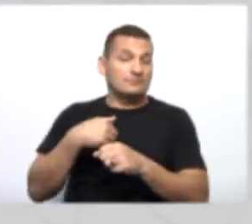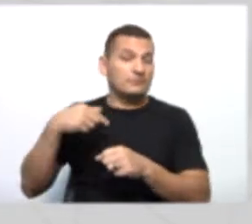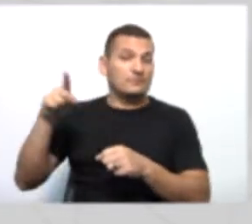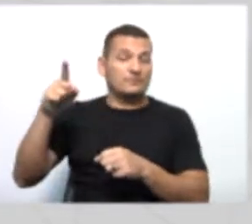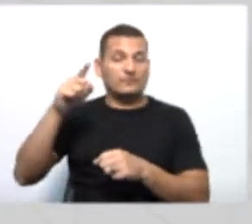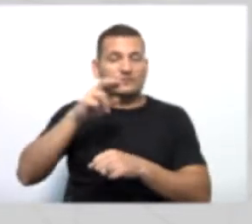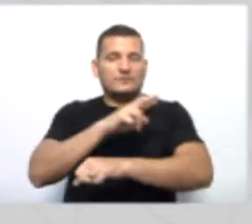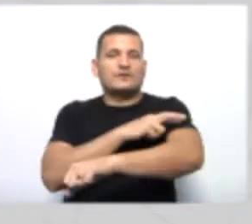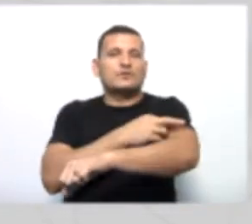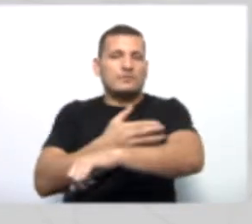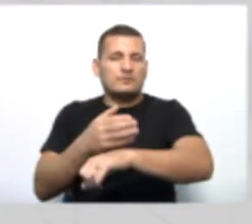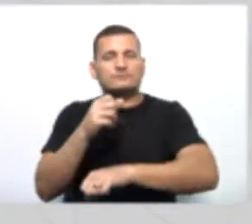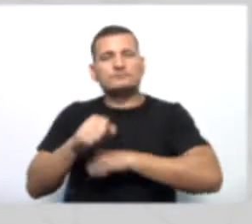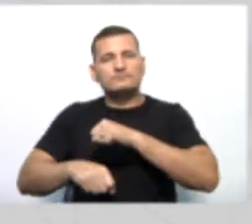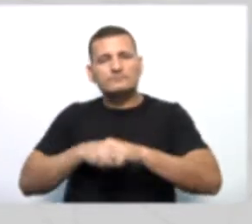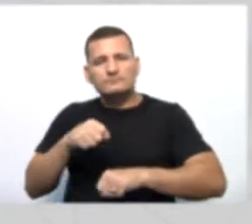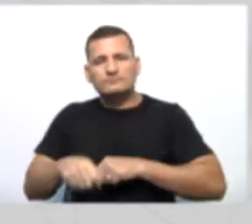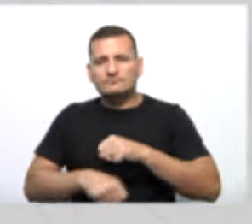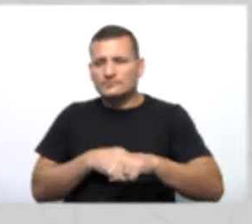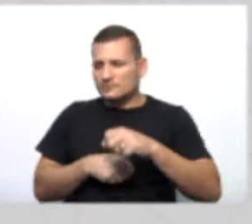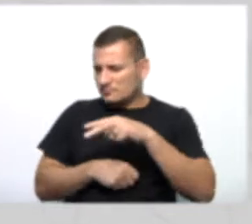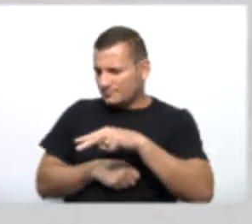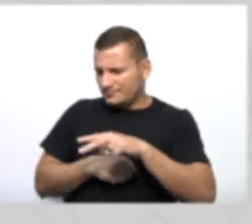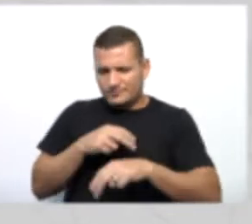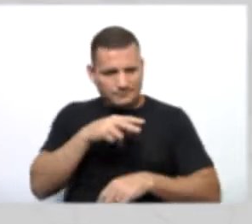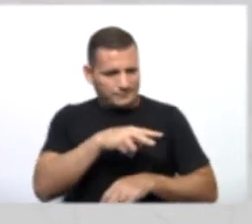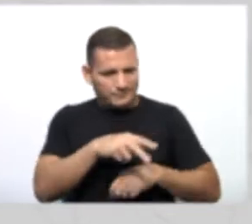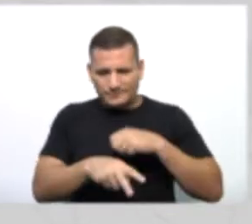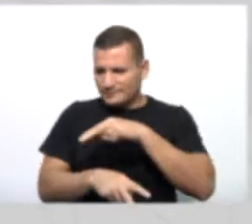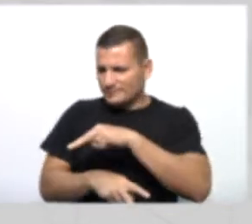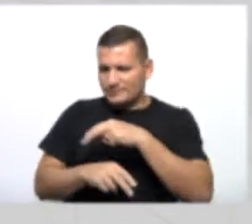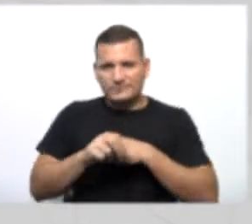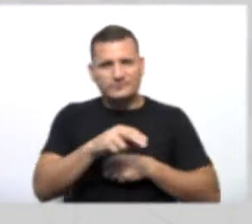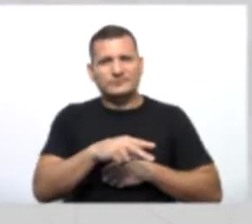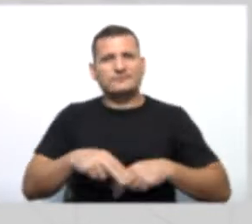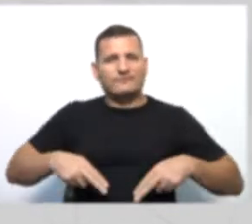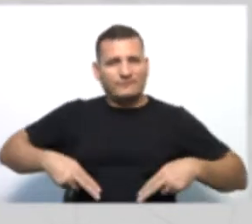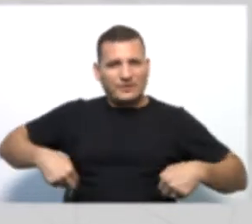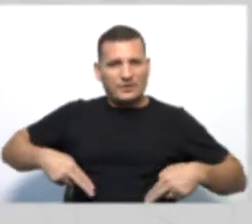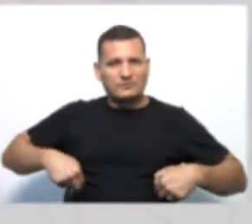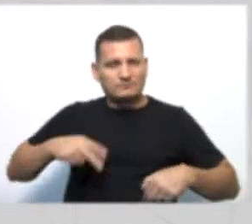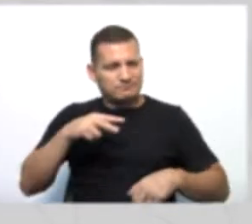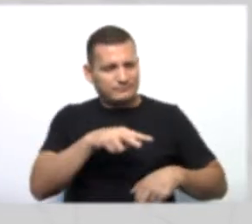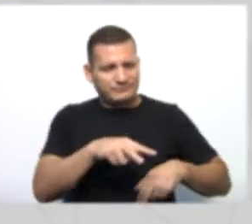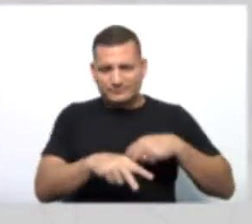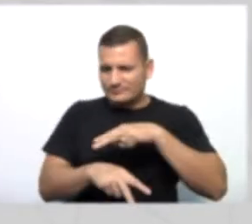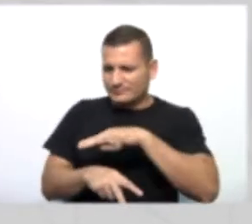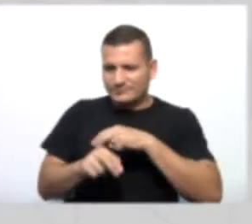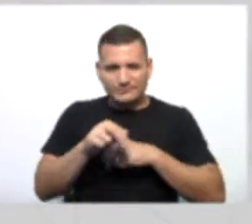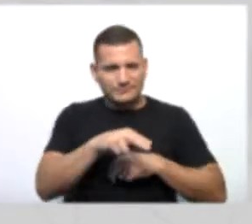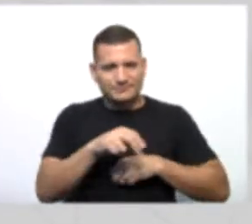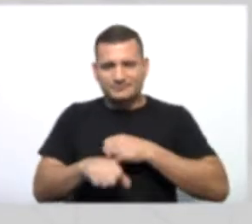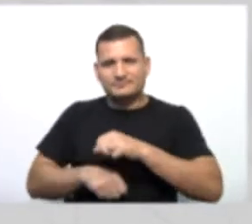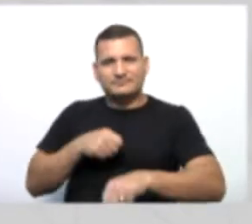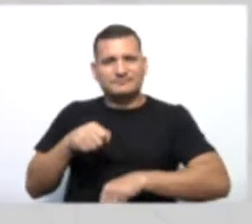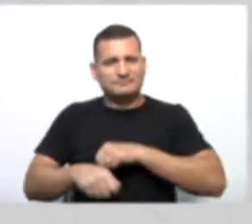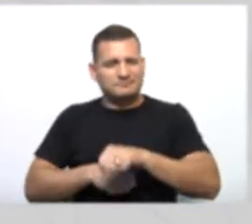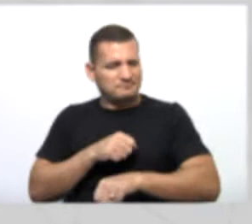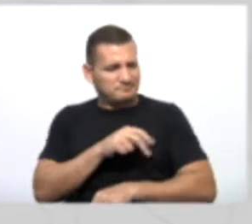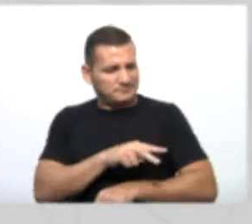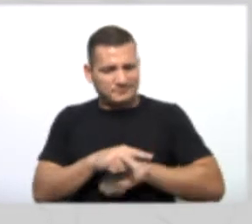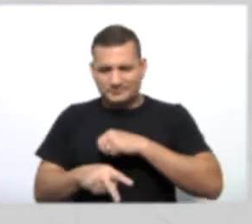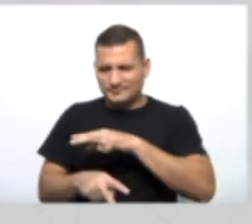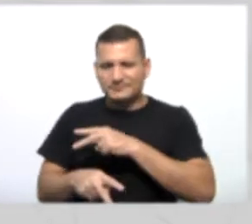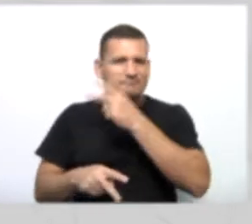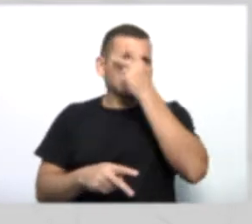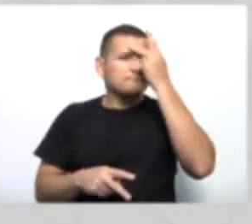eu fui olhando e andando pela estrada e volta e meia eu vi uma carreira. Volta e meia, cada quilômetro, cada 100 metros, 200 metros, tinha fralda descartável. As